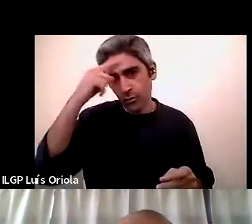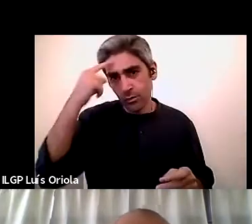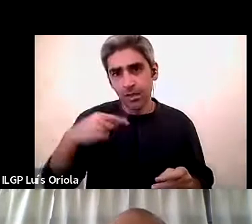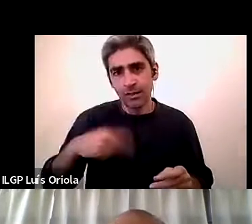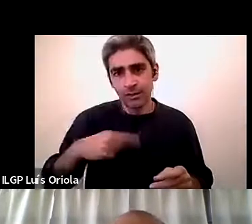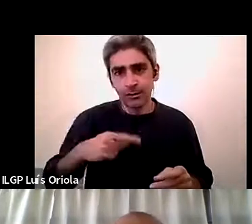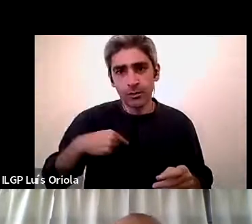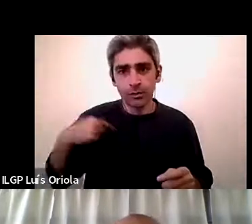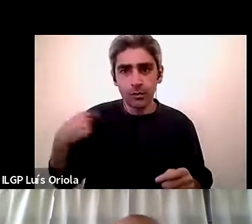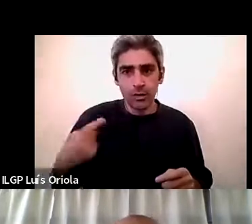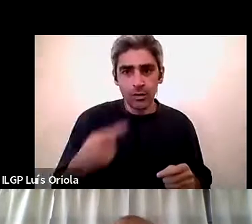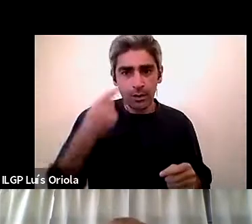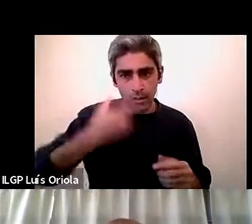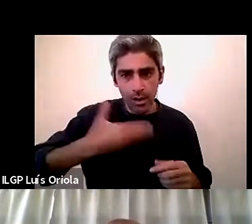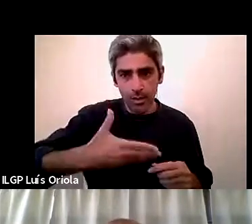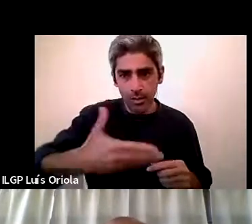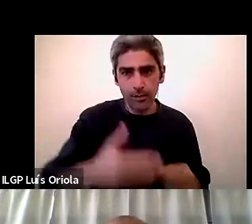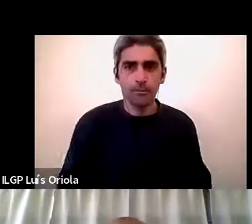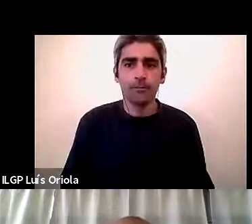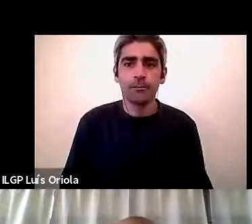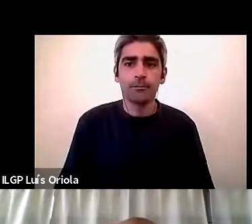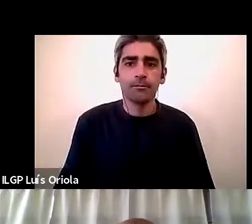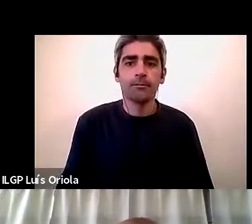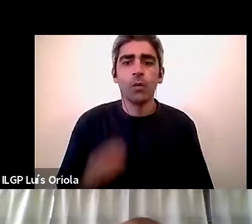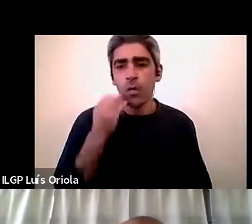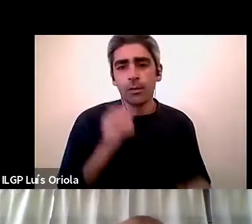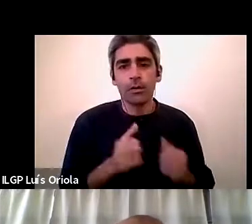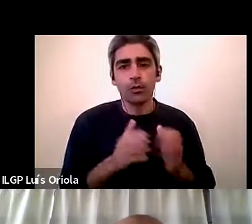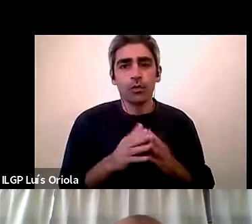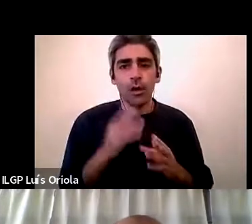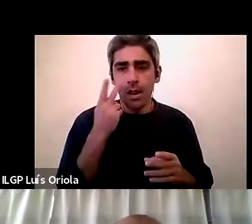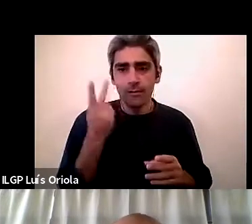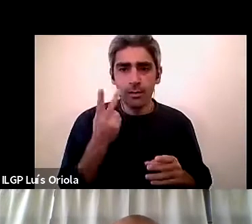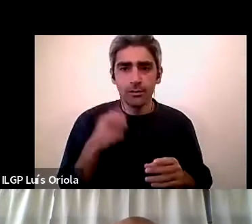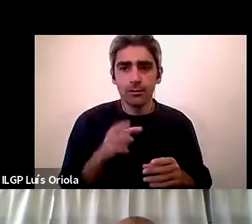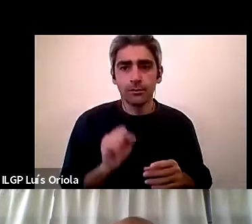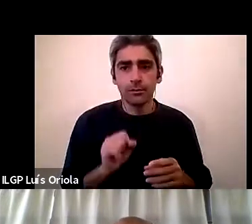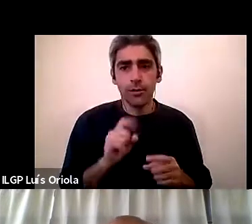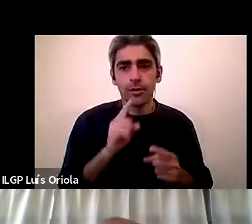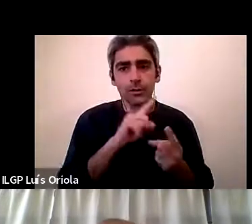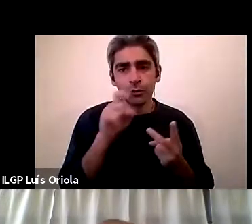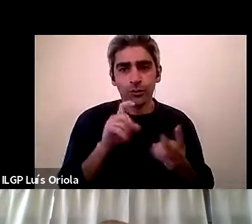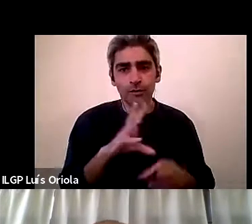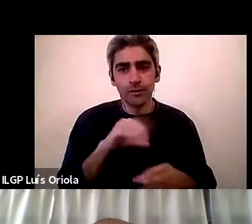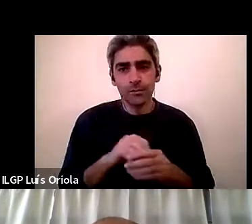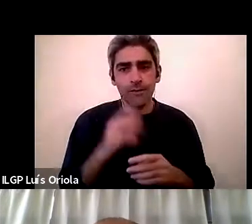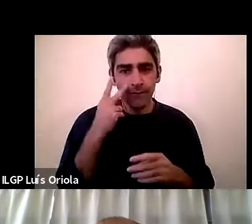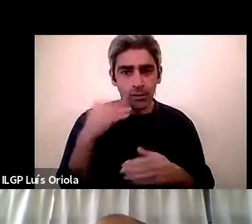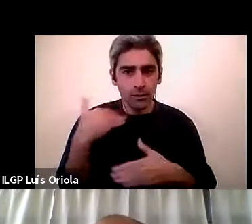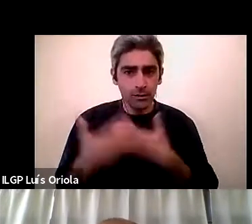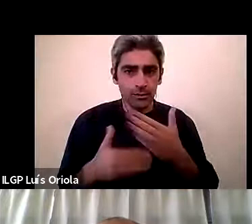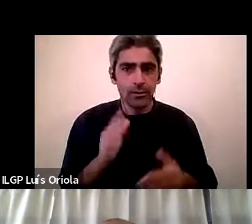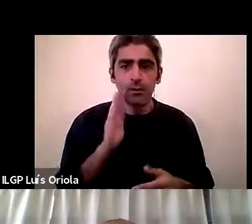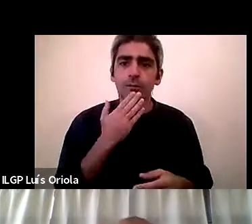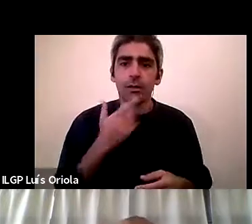no nosso dia-a-dia. Mas, como em tudo na vida, são questões que fazem parte da vivência e conforme nós